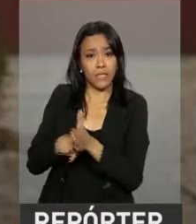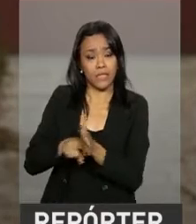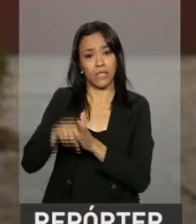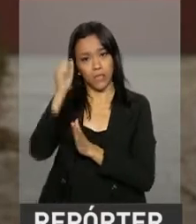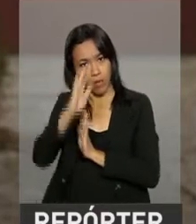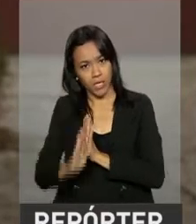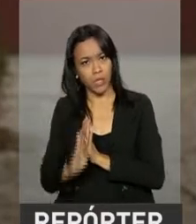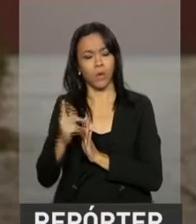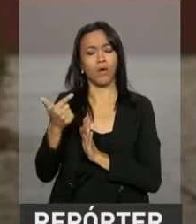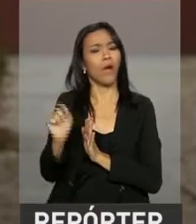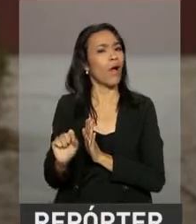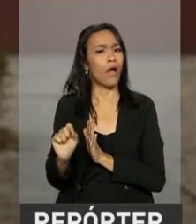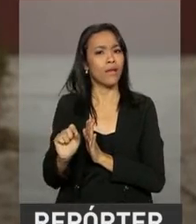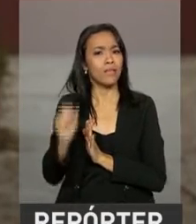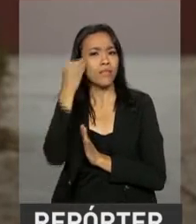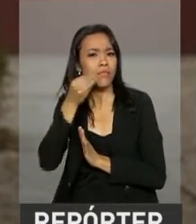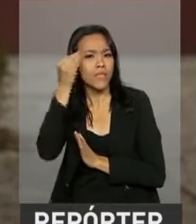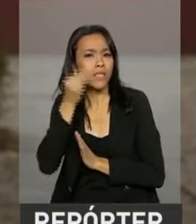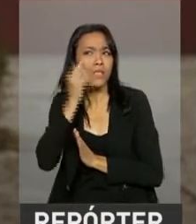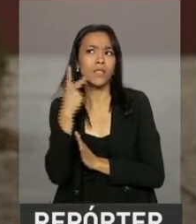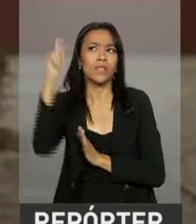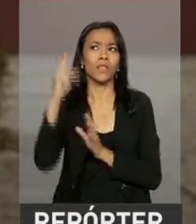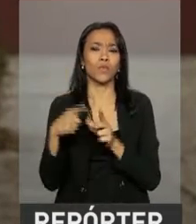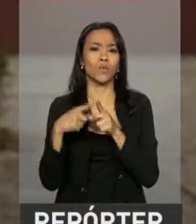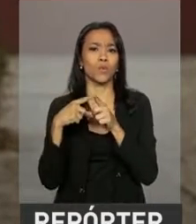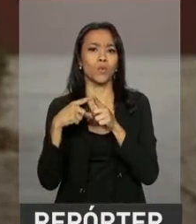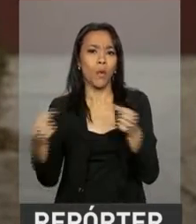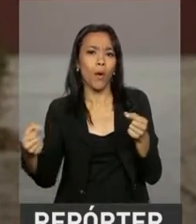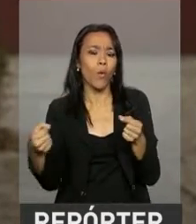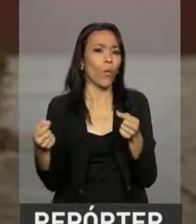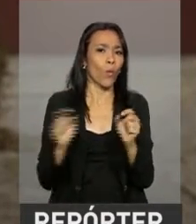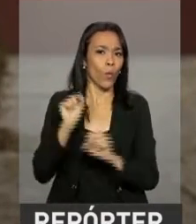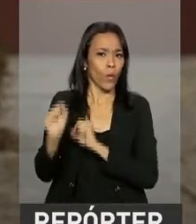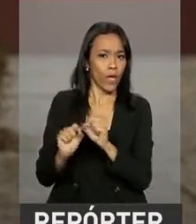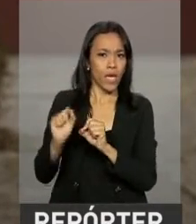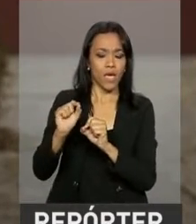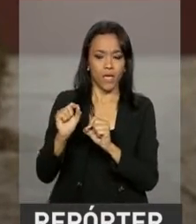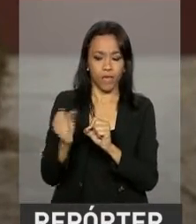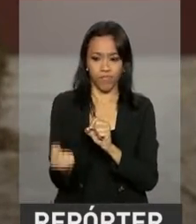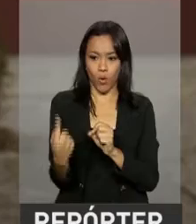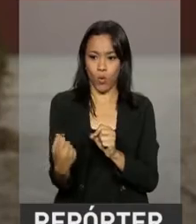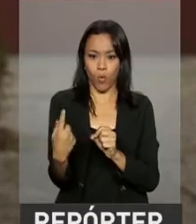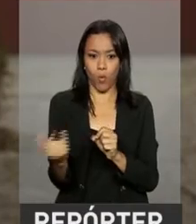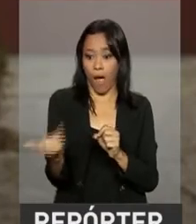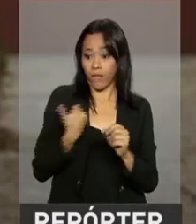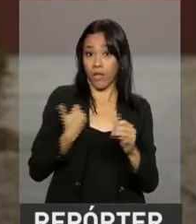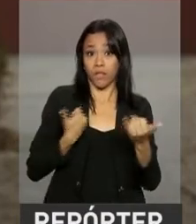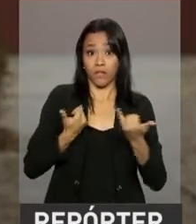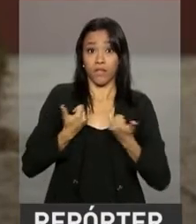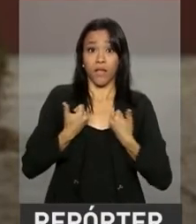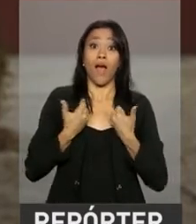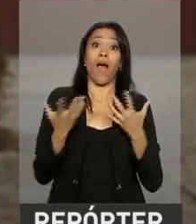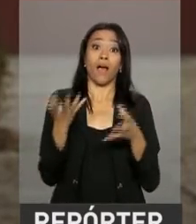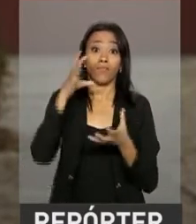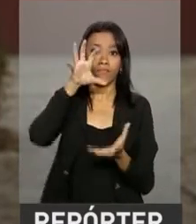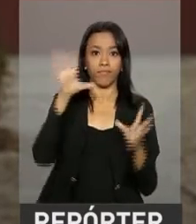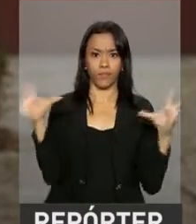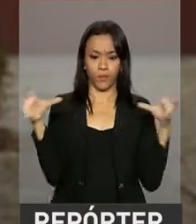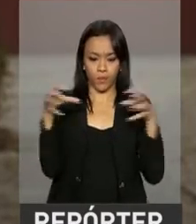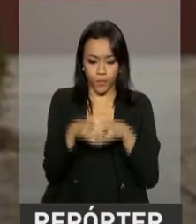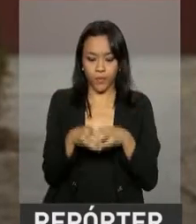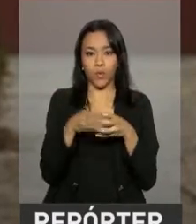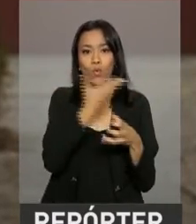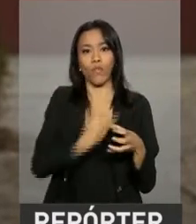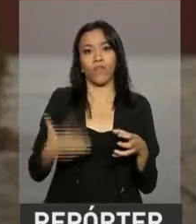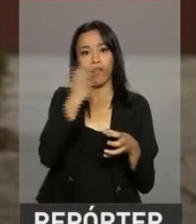contribuições da experiência japonesa é que a emissão dos alertas é centralizada no governo federal o que simplifica o